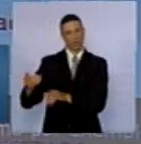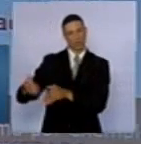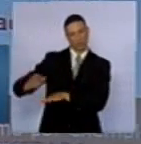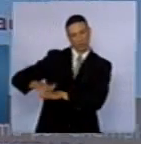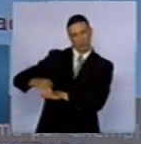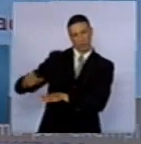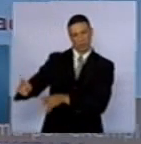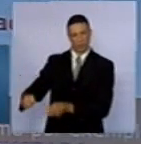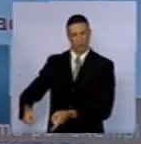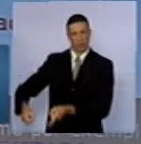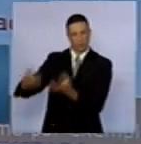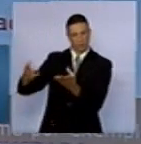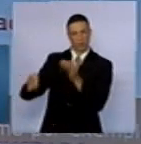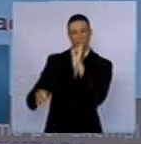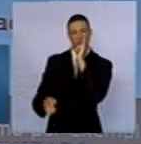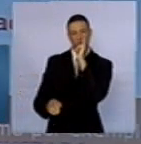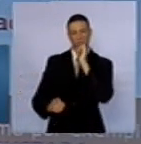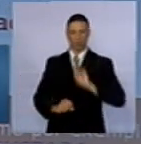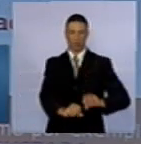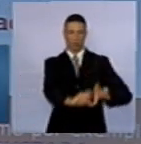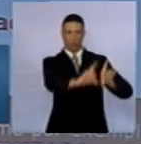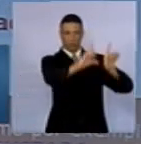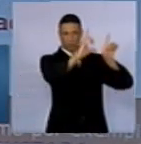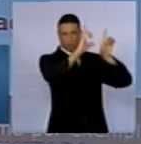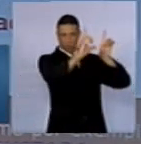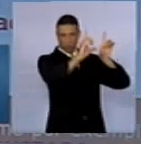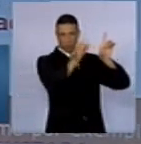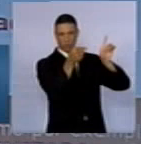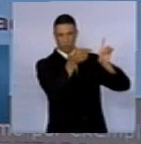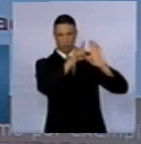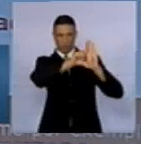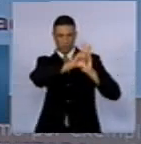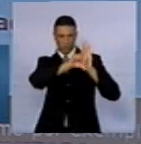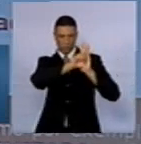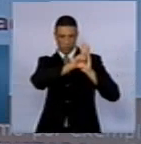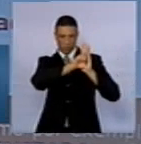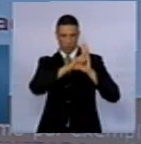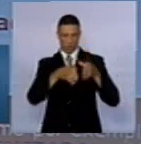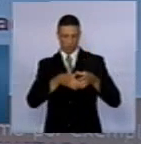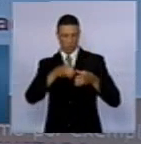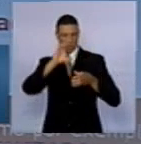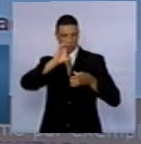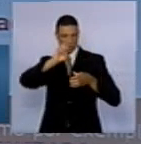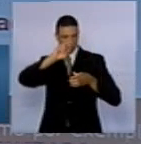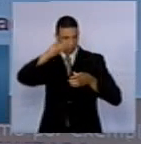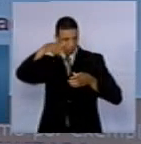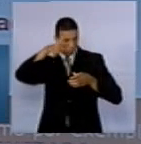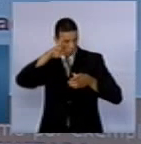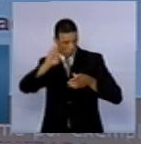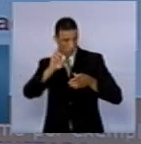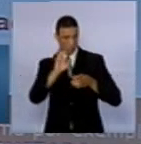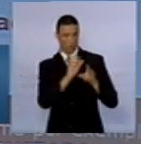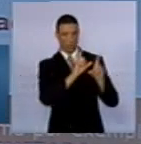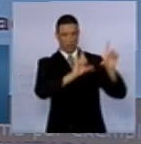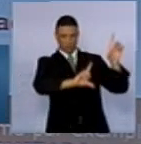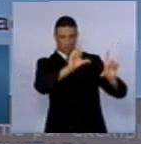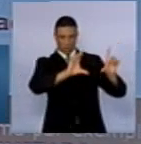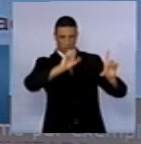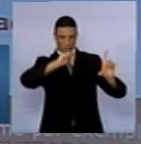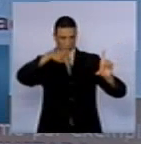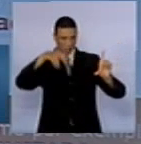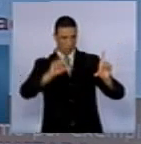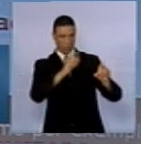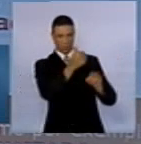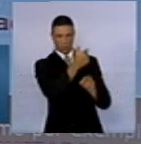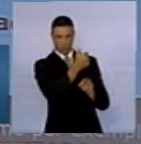aqui eu trago o seguinte exemplo. De acordo com a lei do SEAC, se considerarmos os 12 canais de cotas,